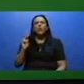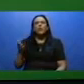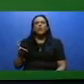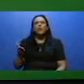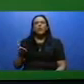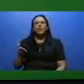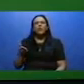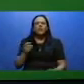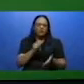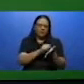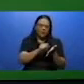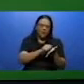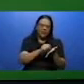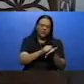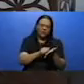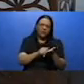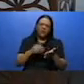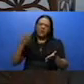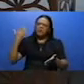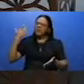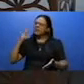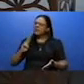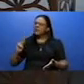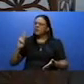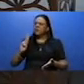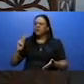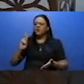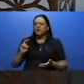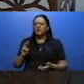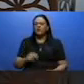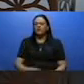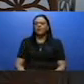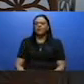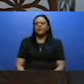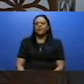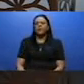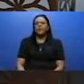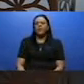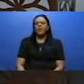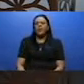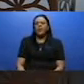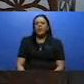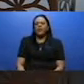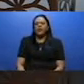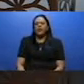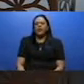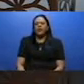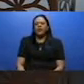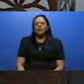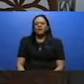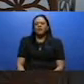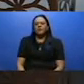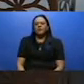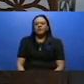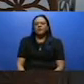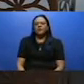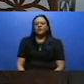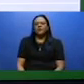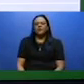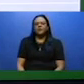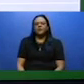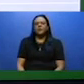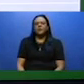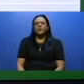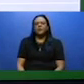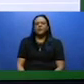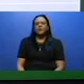hoje que a gente utiliza que não utilizava antes. Então, lembra de tudo isso, tá? Anota suas conclusões. Muito bem. E aí,